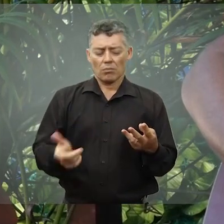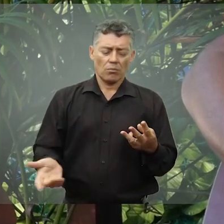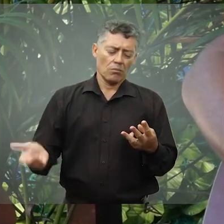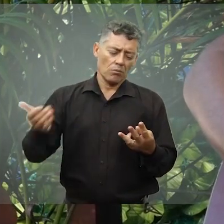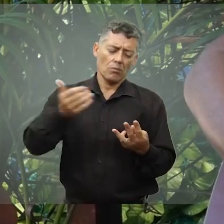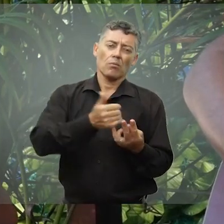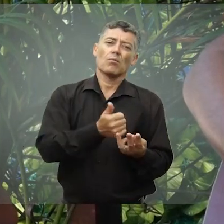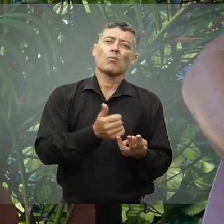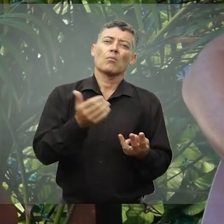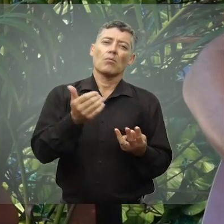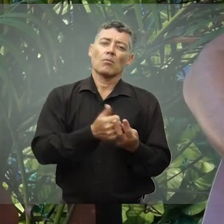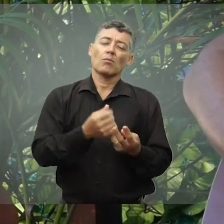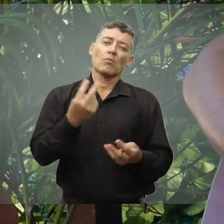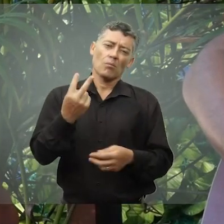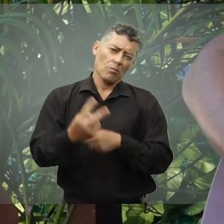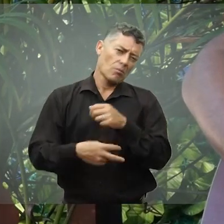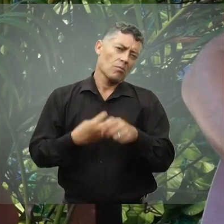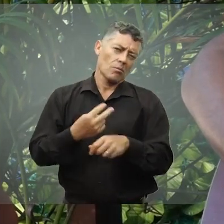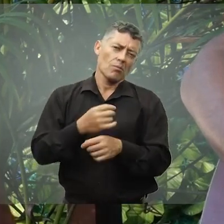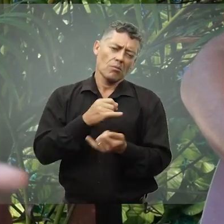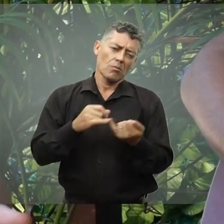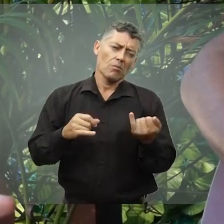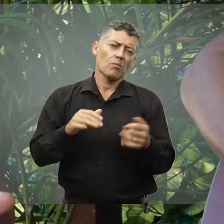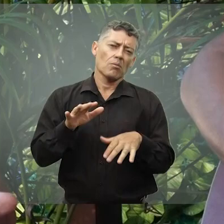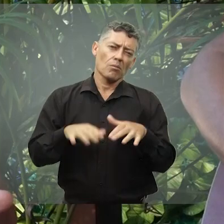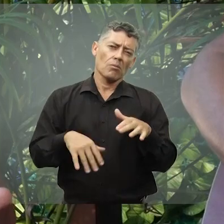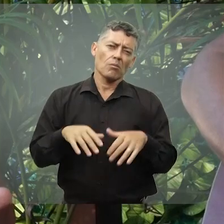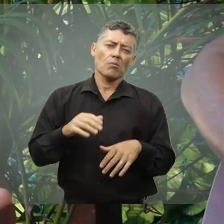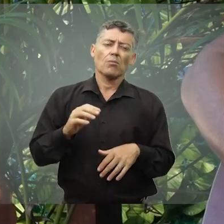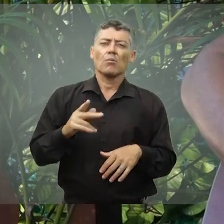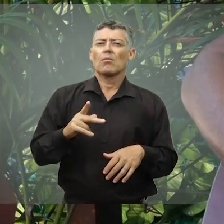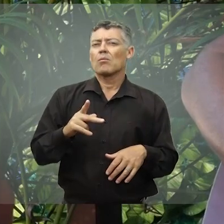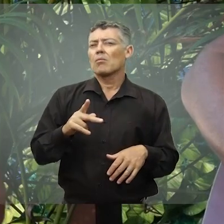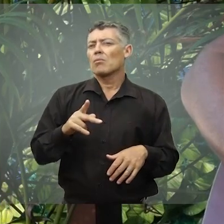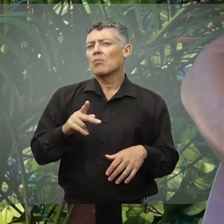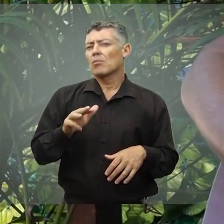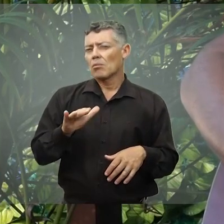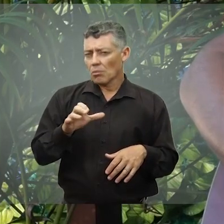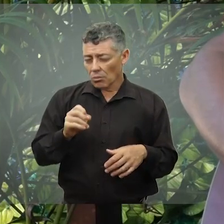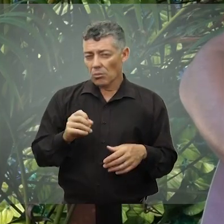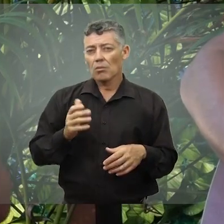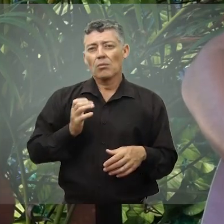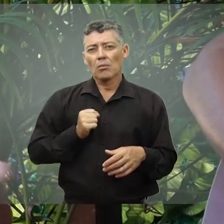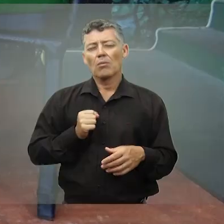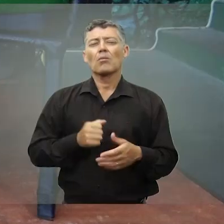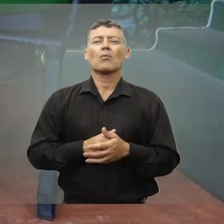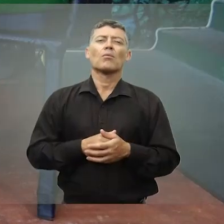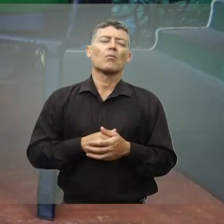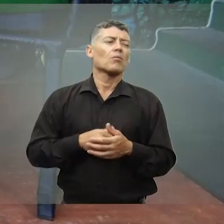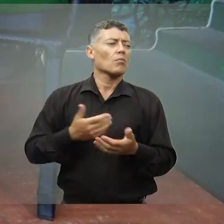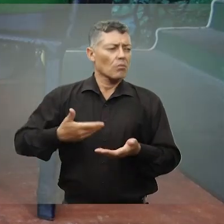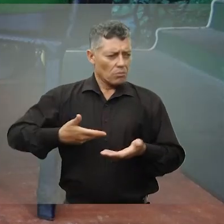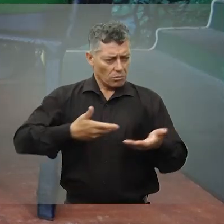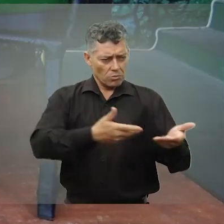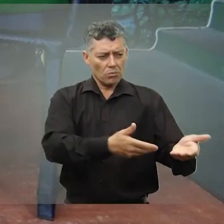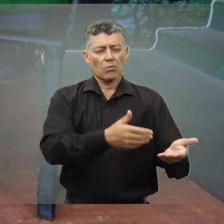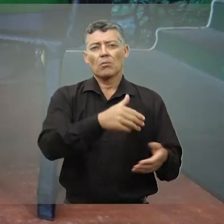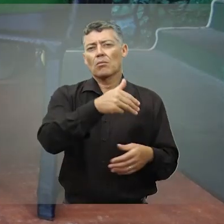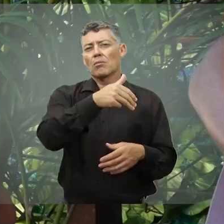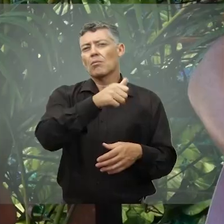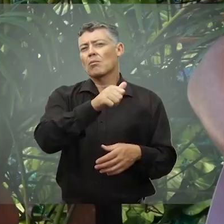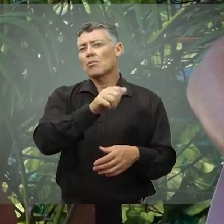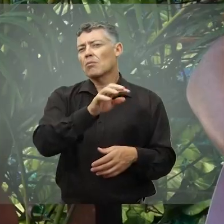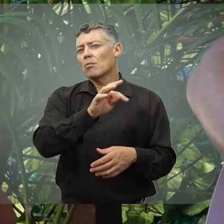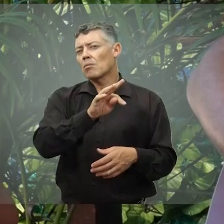Léguas, dois anos e meio mais ou menos, eu assumi a Cheiro de Amor. Eu fui convidado para cantar junto com a Márcia Freire, na época a cantora da